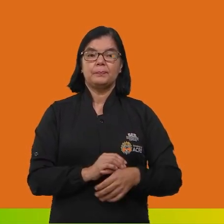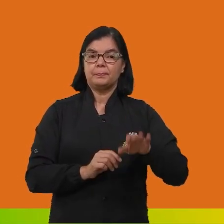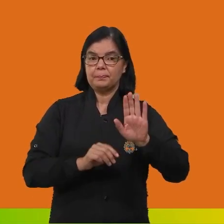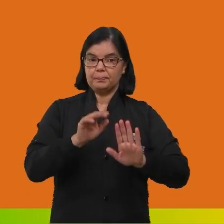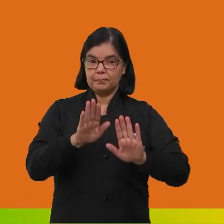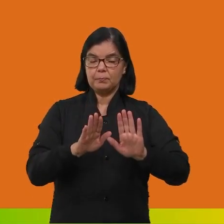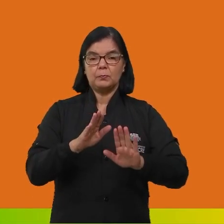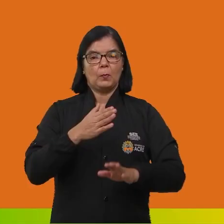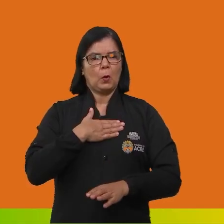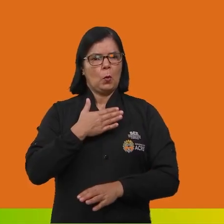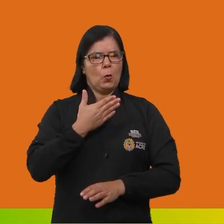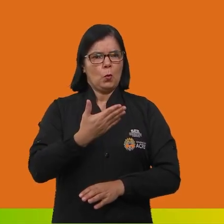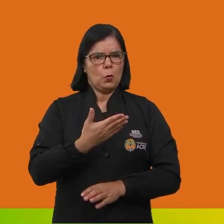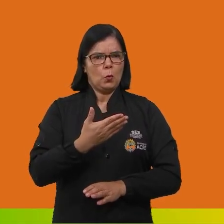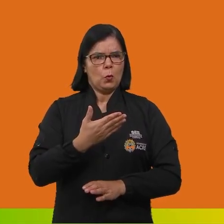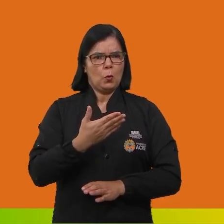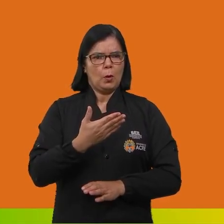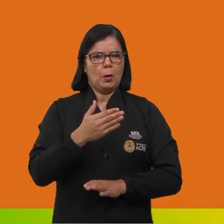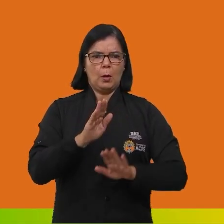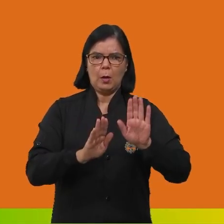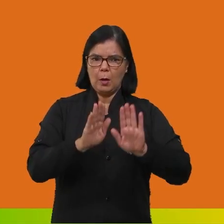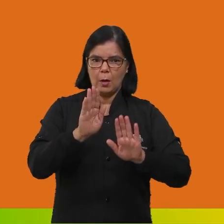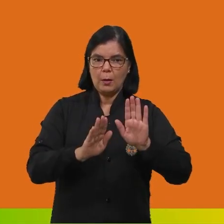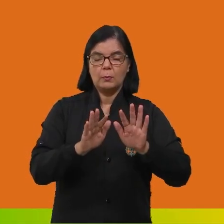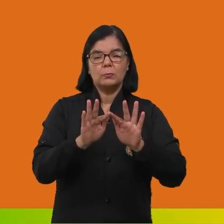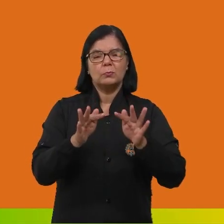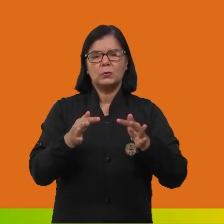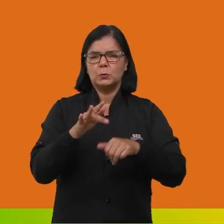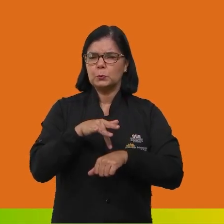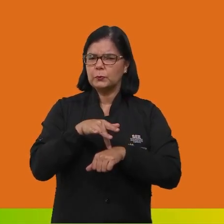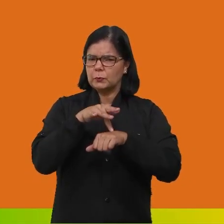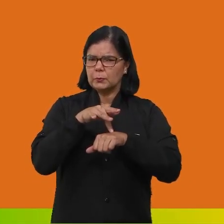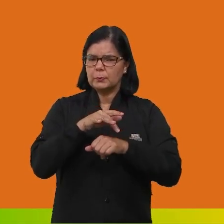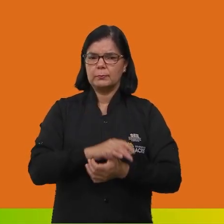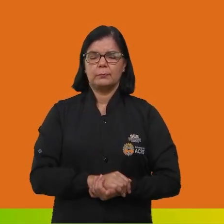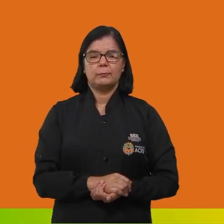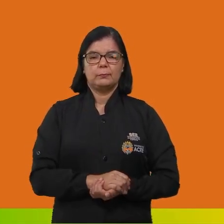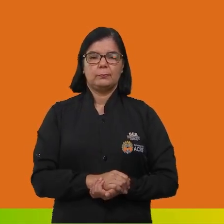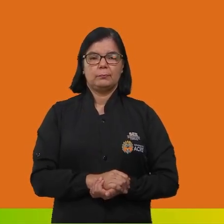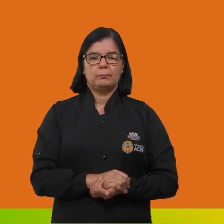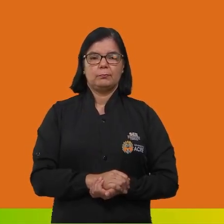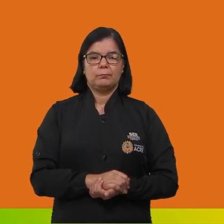A. A mímica ela é assustadora. A pantomima é simplesmente ridícula.